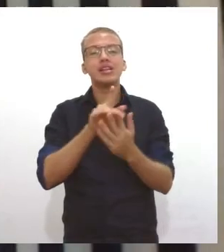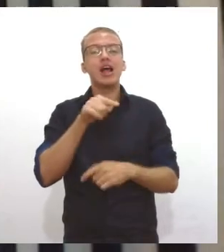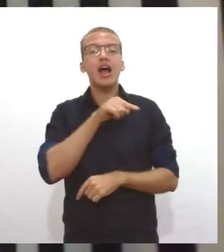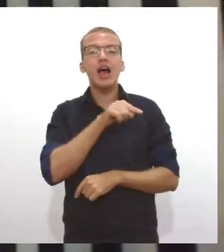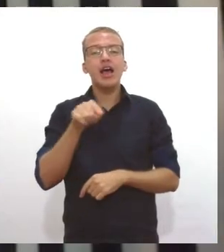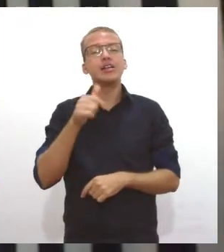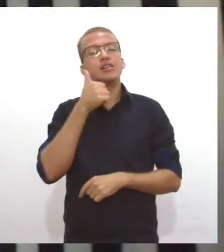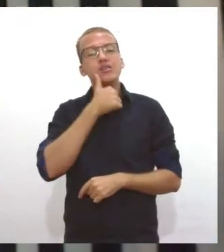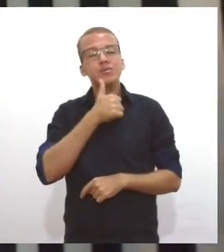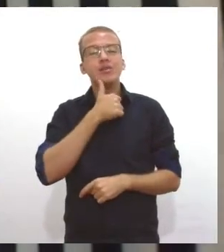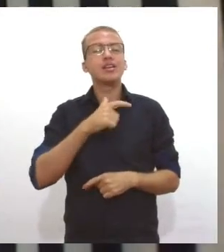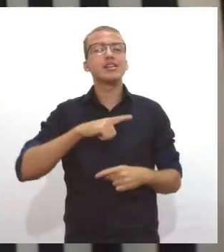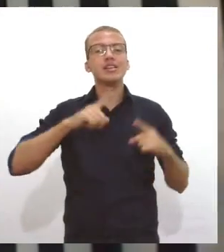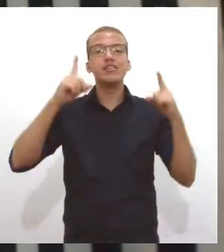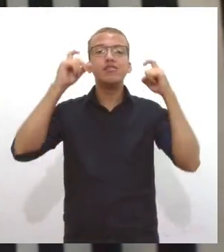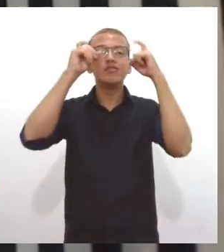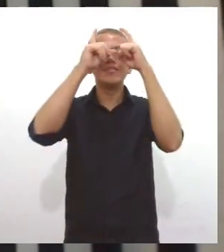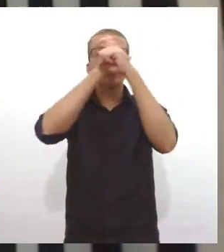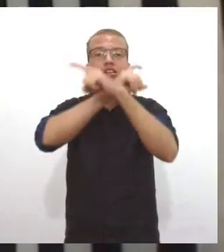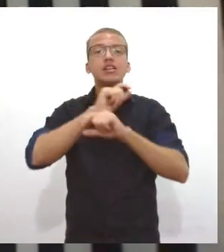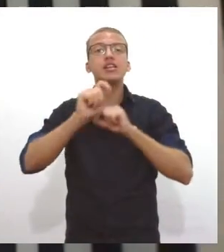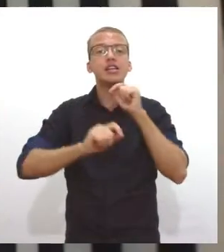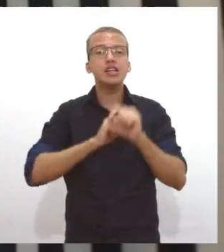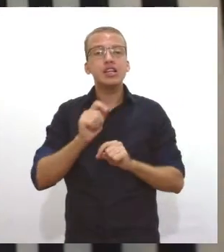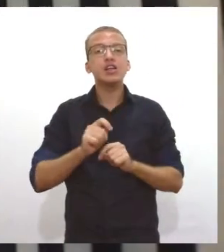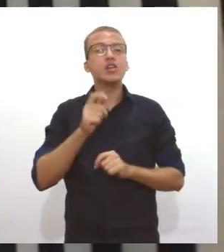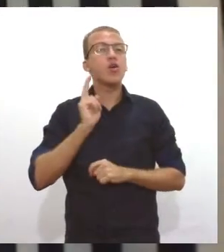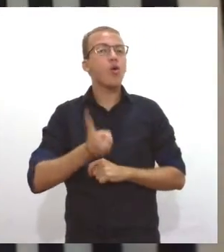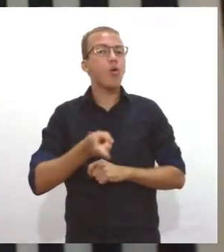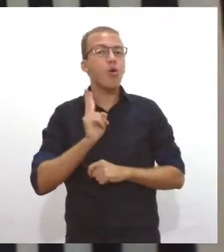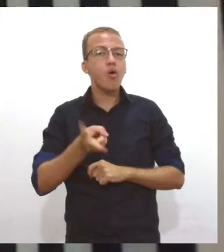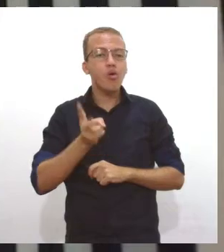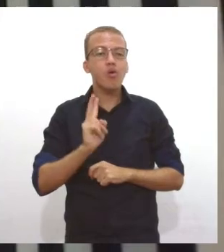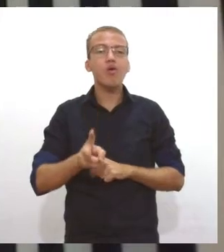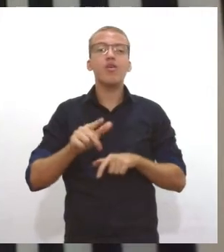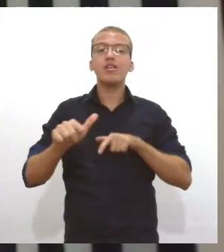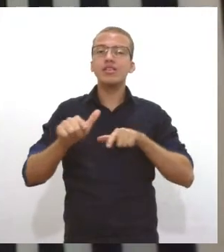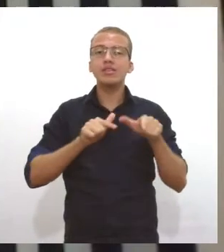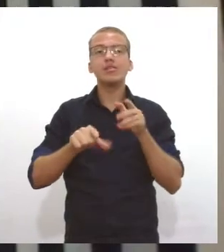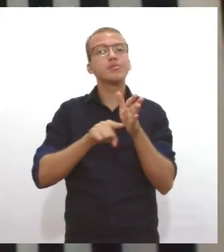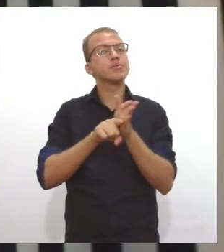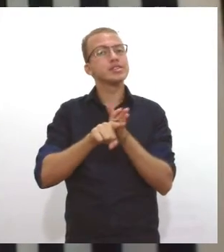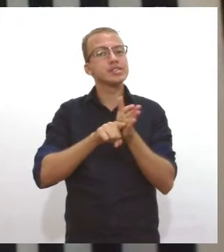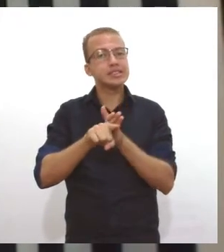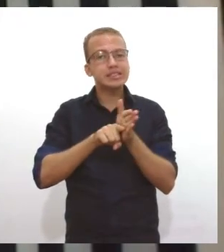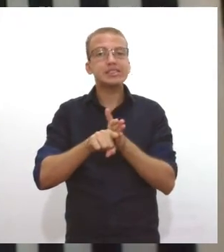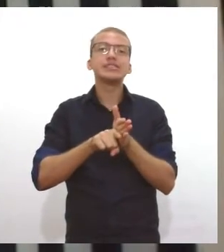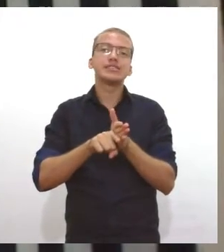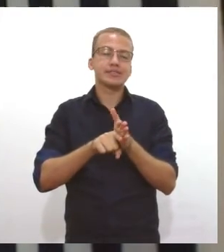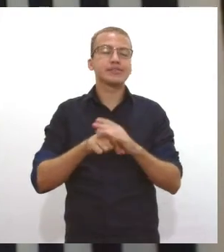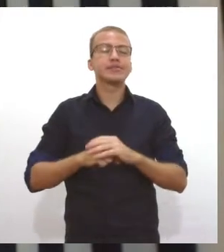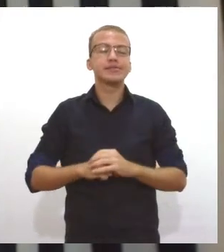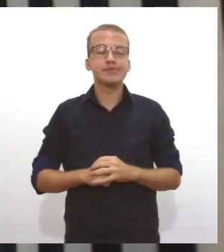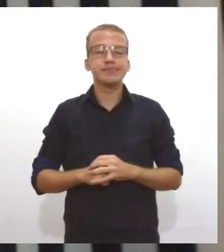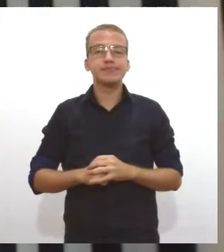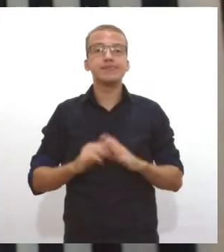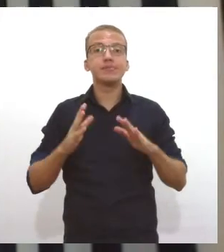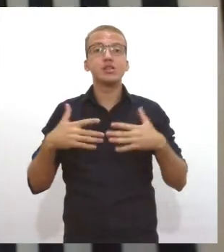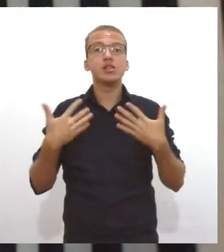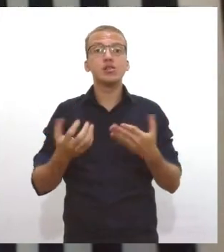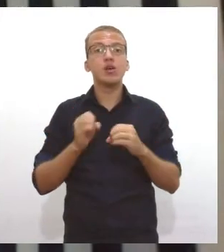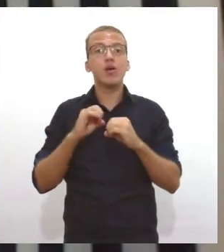dificuldades de garantir o estudo dela a pesquisa o trabalho científico então é essa poderia